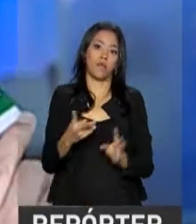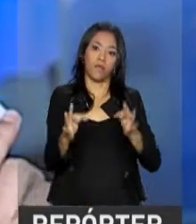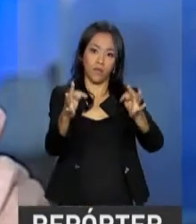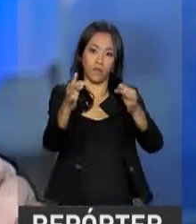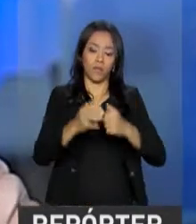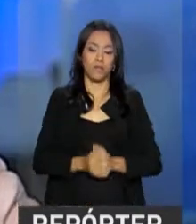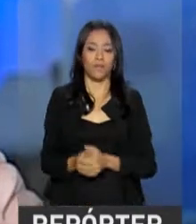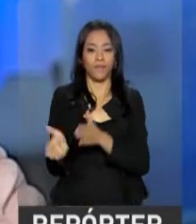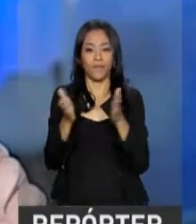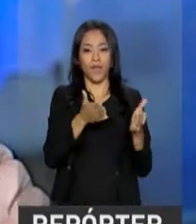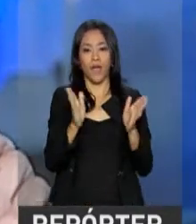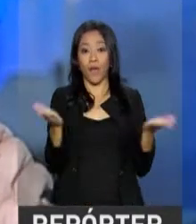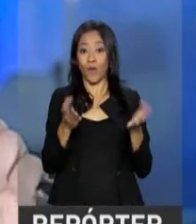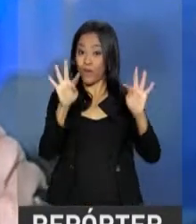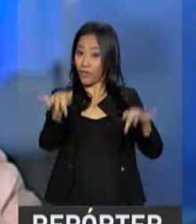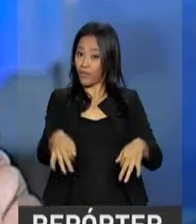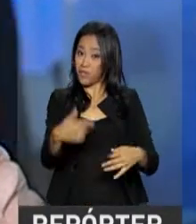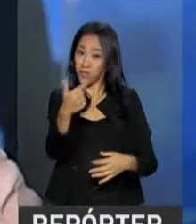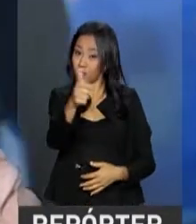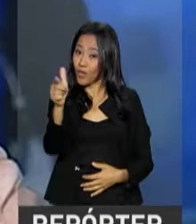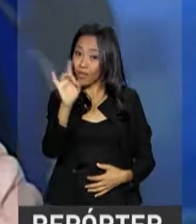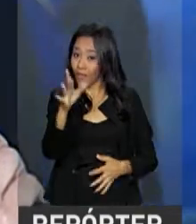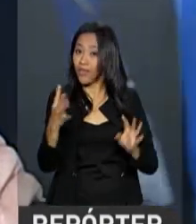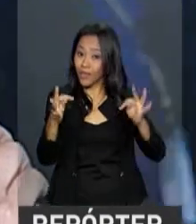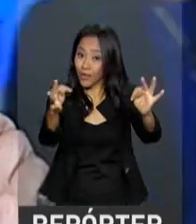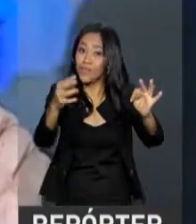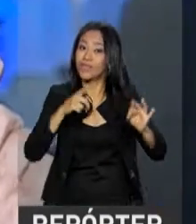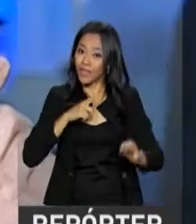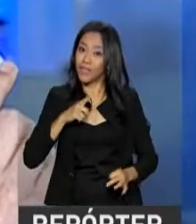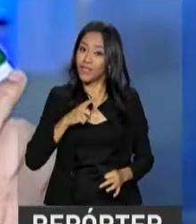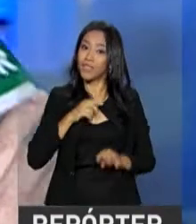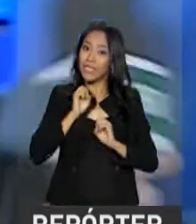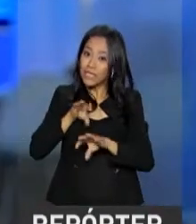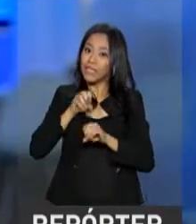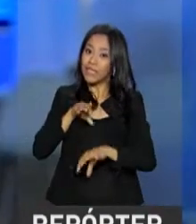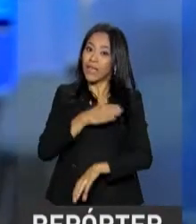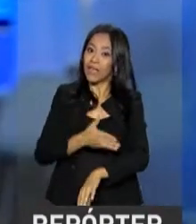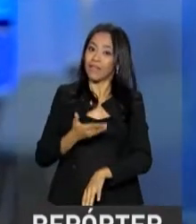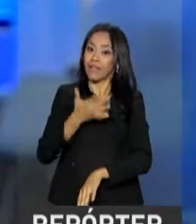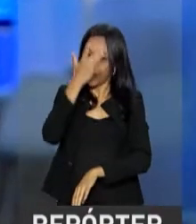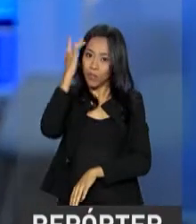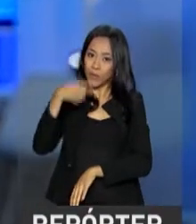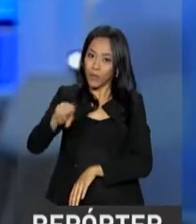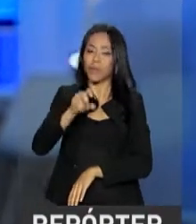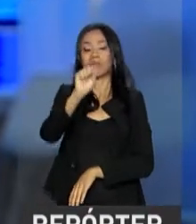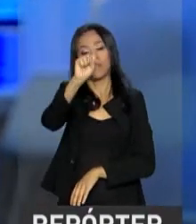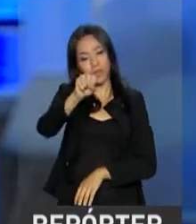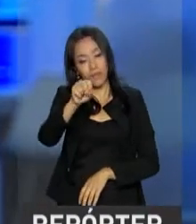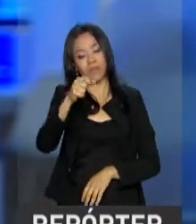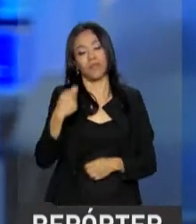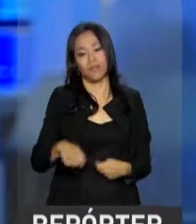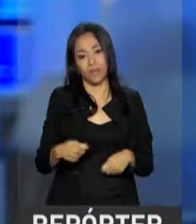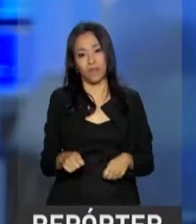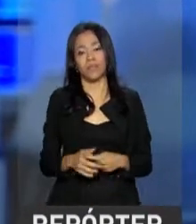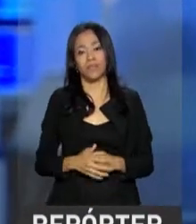Agora, para a gente encerrar rapidinho, não basta só ter a tecnologia, tem que também educar a população, né? Sem dúvida alguma.